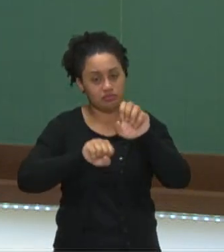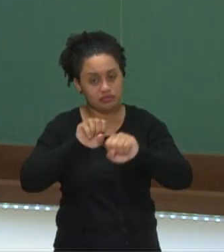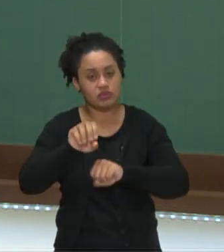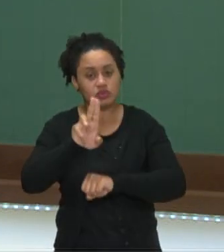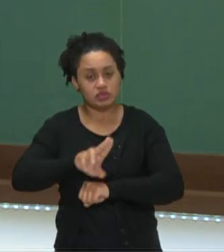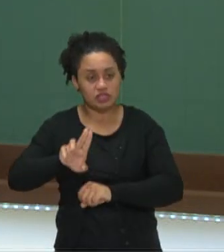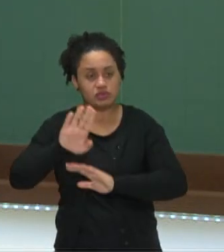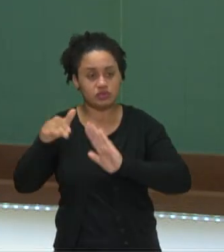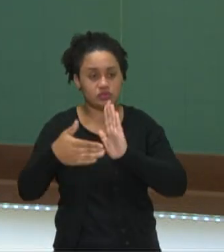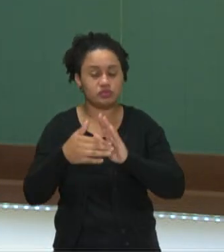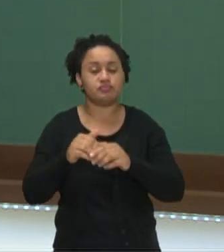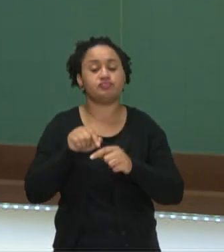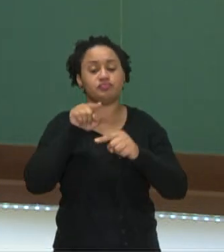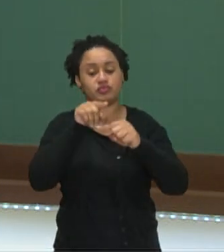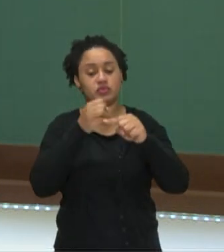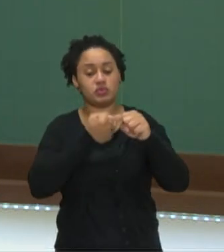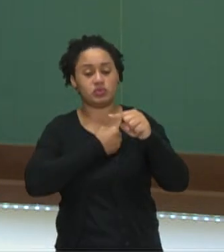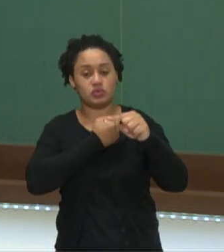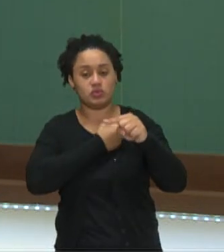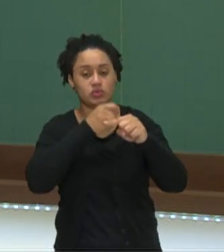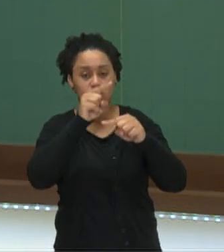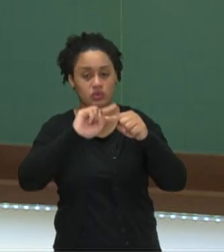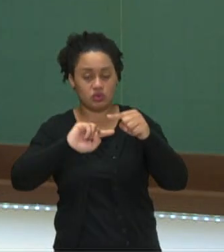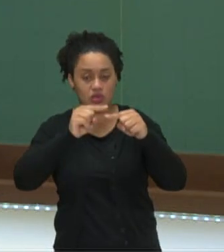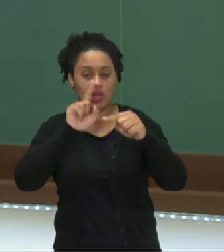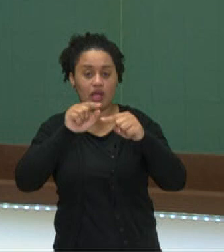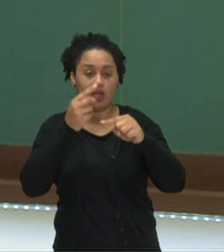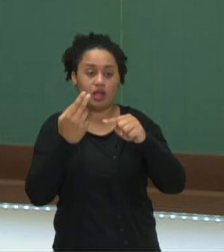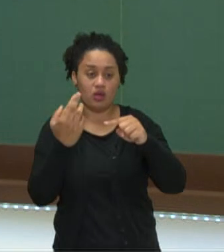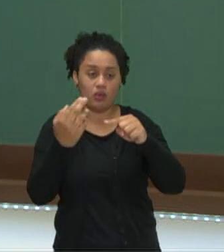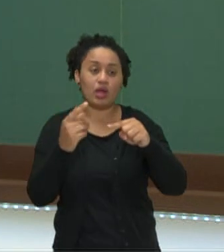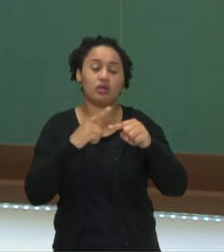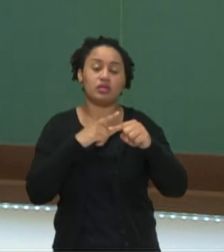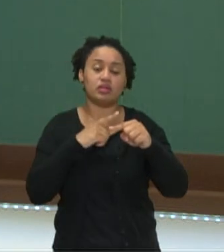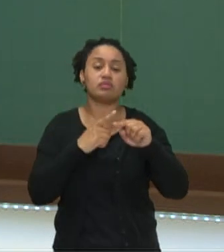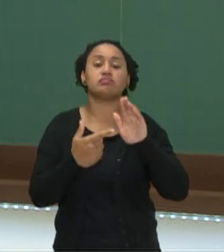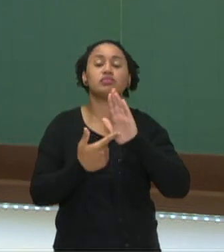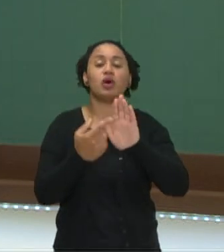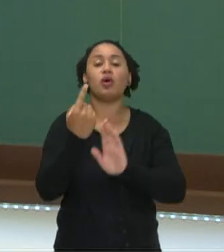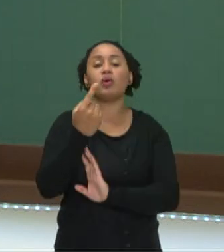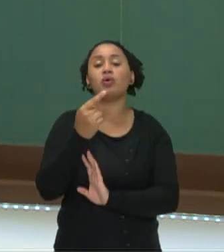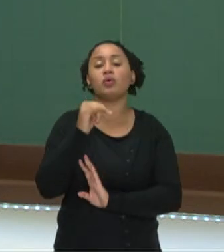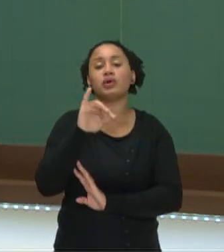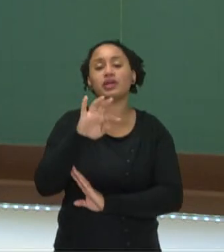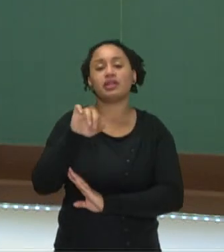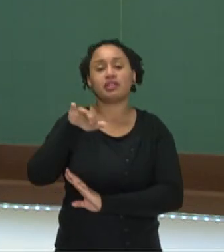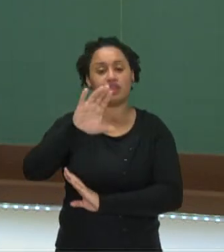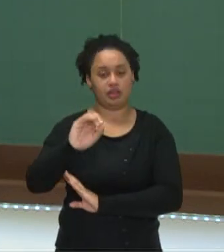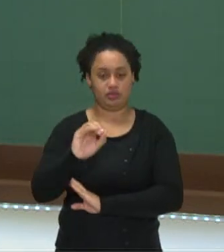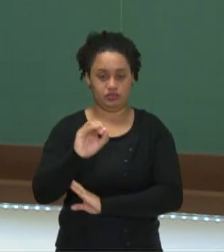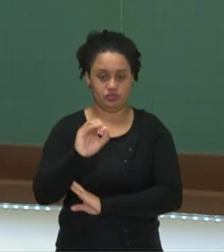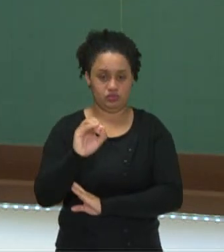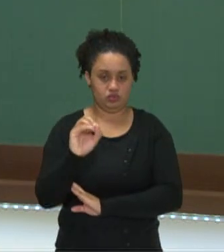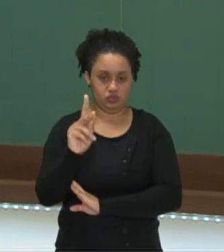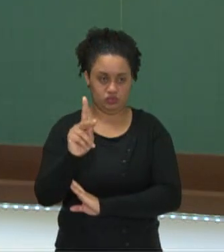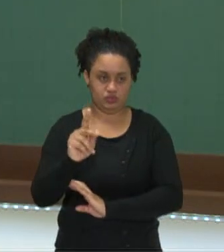o numerador e o denominador forem iguais, a gente tem, então, a representação de um número inteiro.